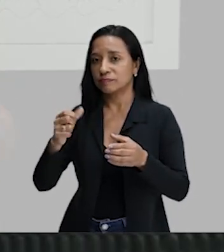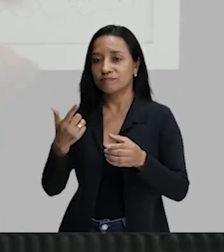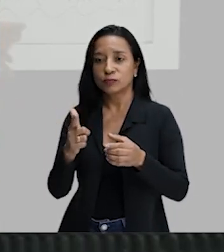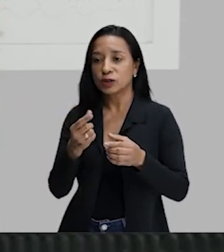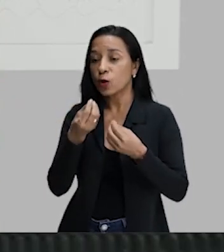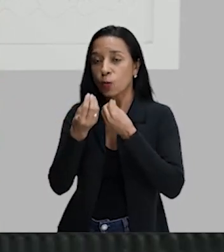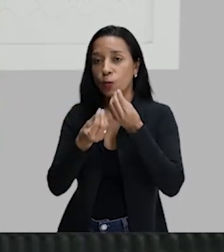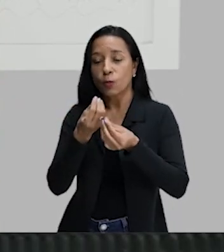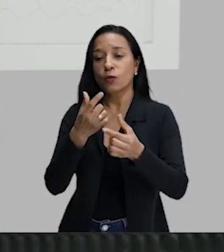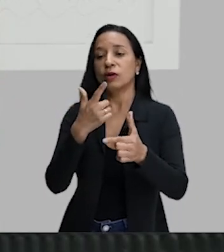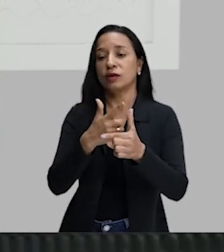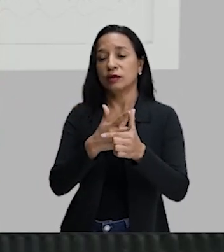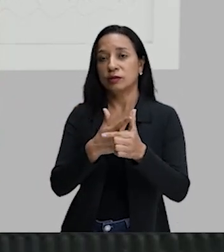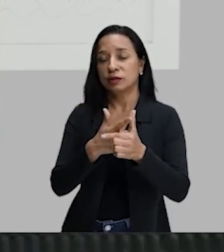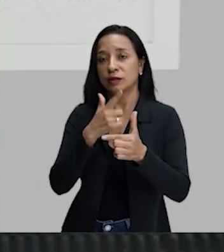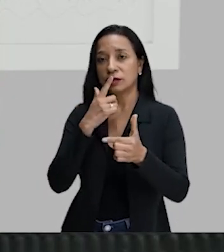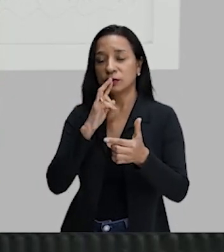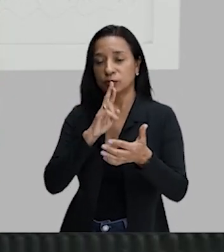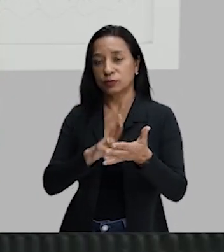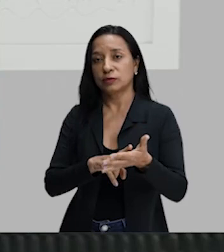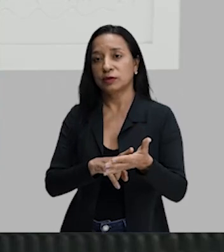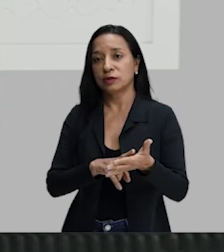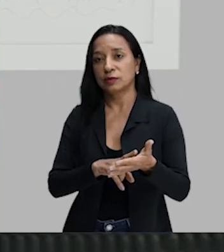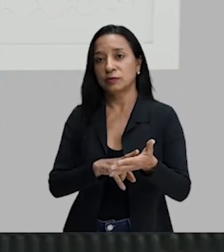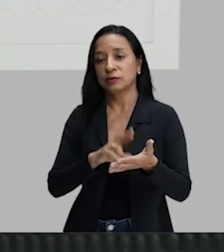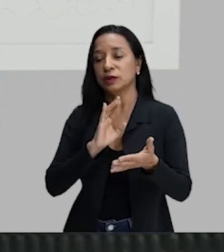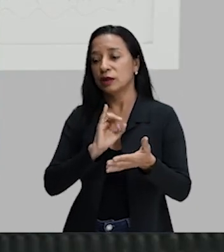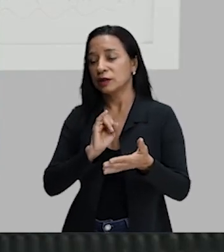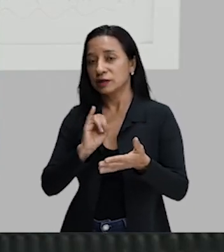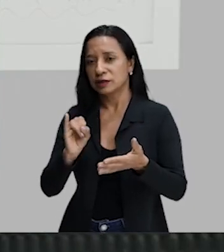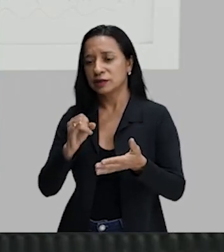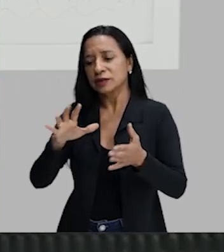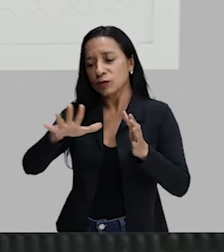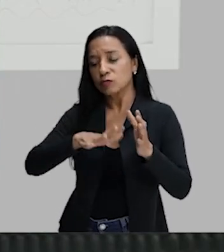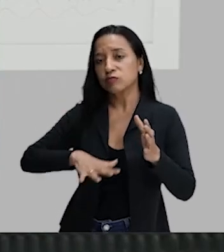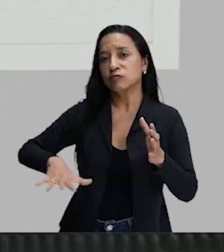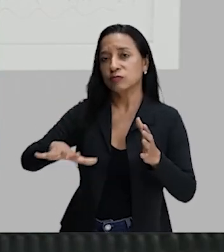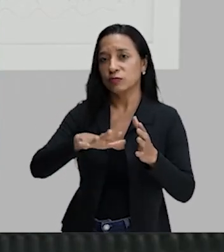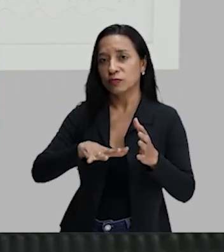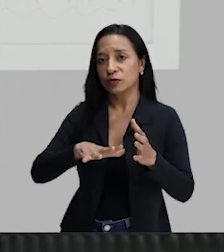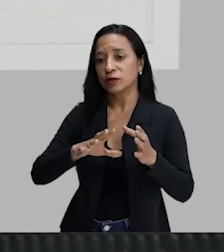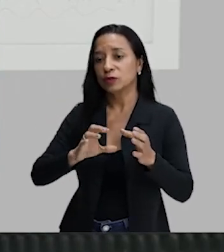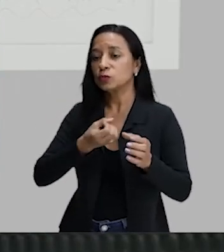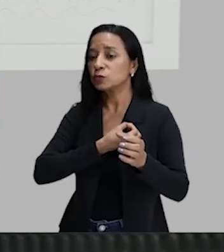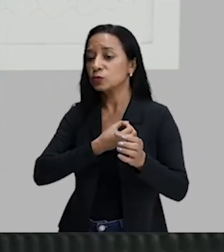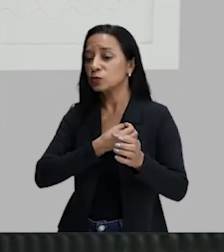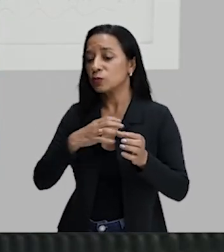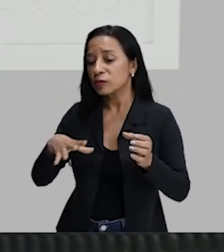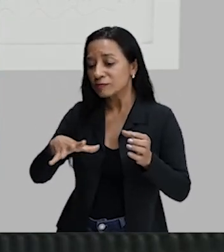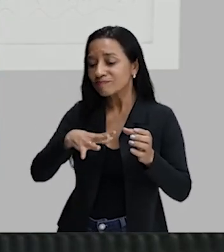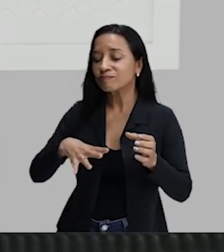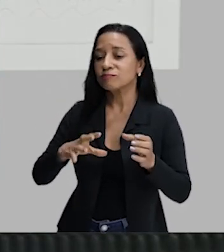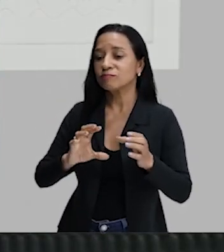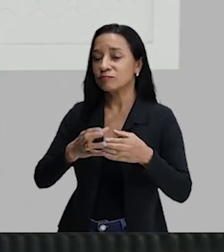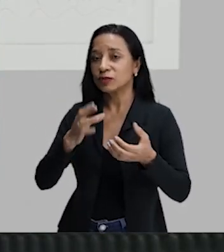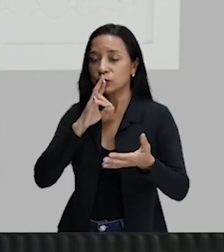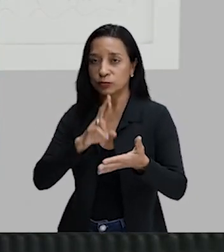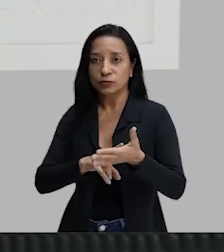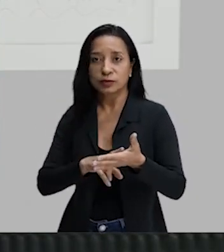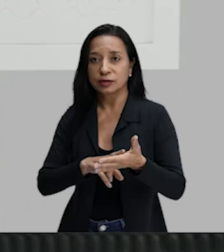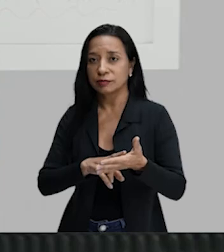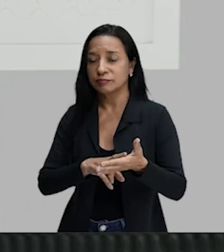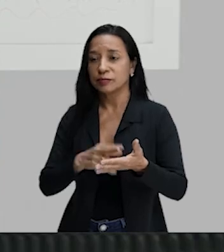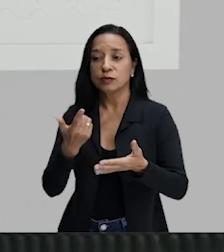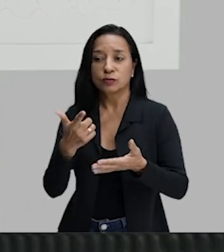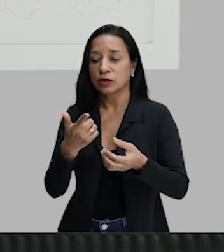resolver e se eu tiver algum universo dos reais para resolver, eu não resolvo. Eu só posso resolver com os números imaginários, com o conjunto dos